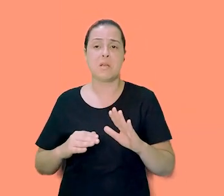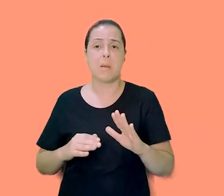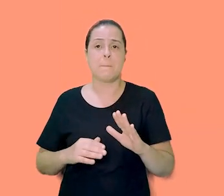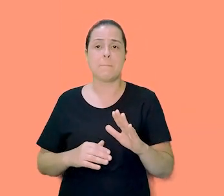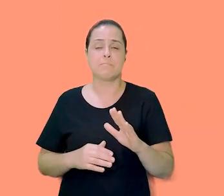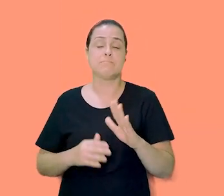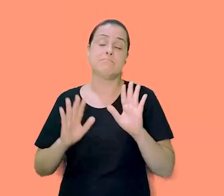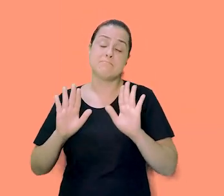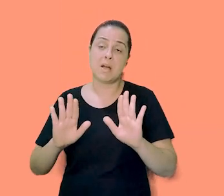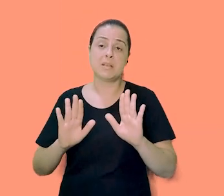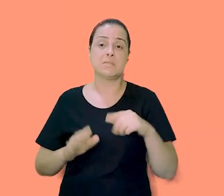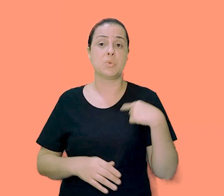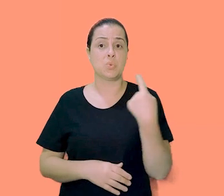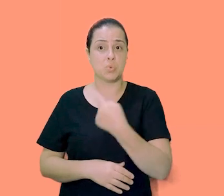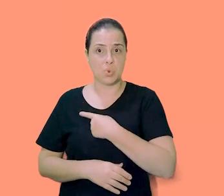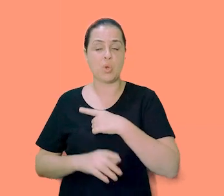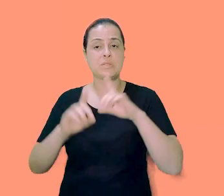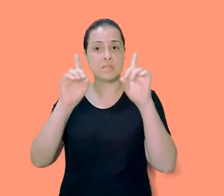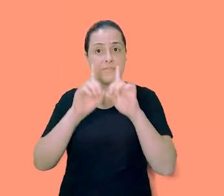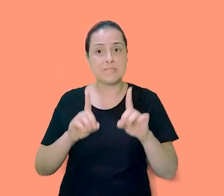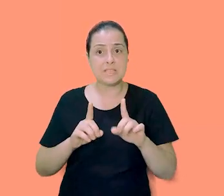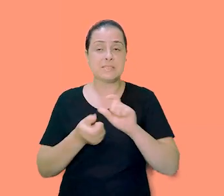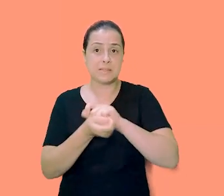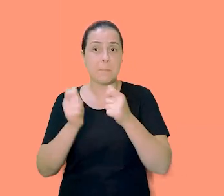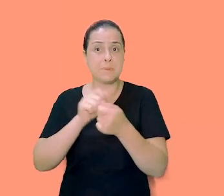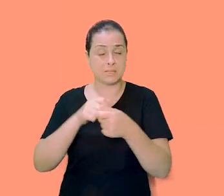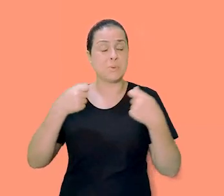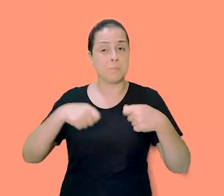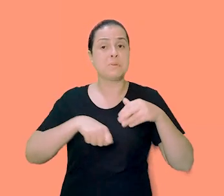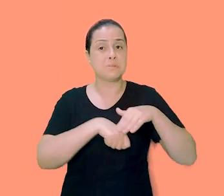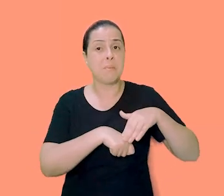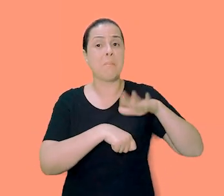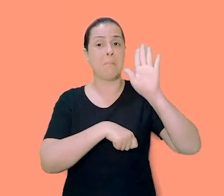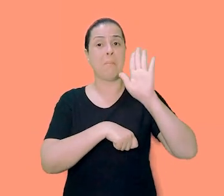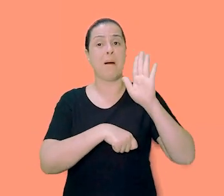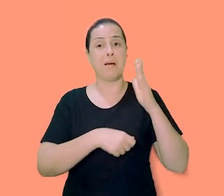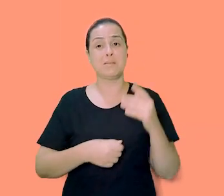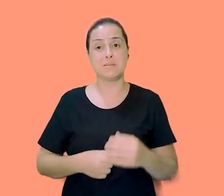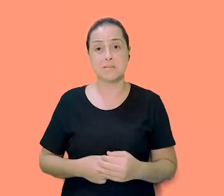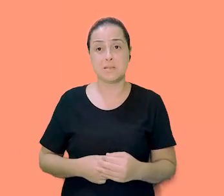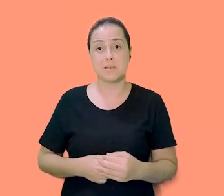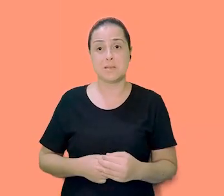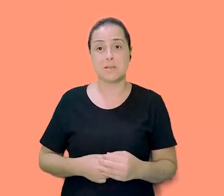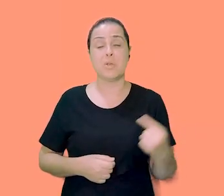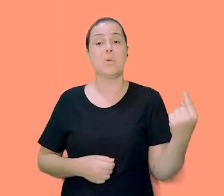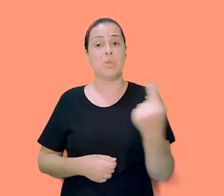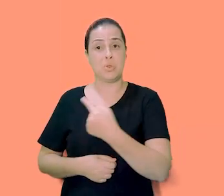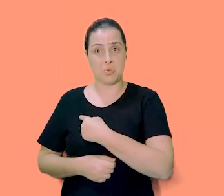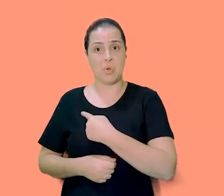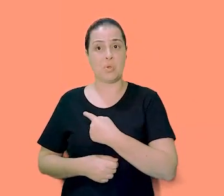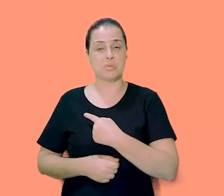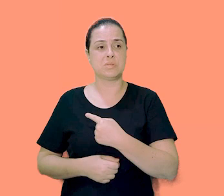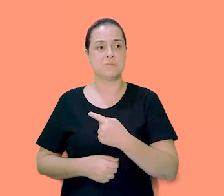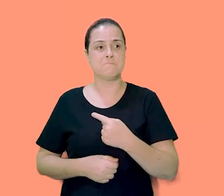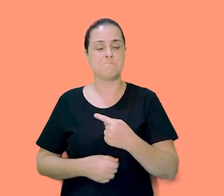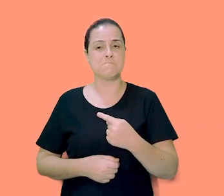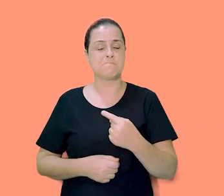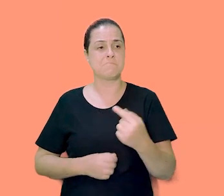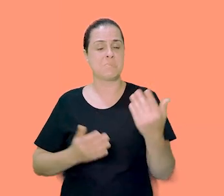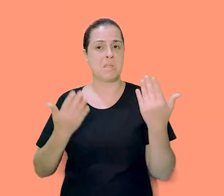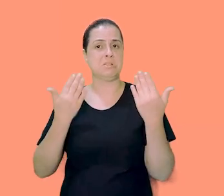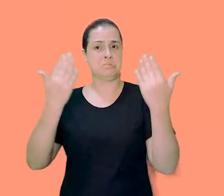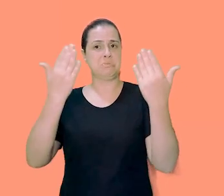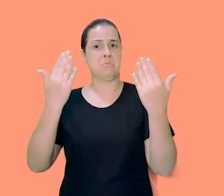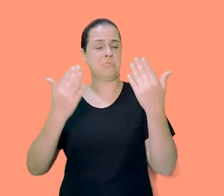maiores. Né? Porque a gente tem mais que necessidade de adaptação maiores. E no caso da surdez, a gente enfrenta muita desconfiança. As pessoas